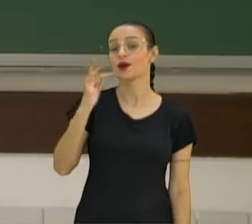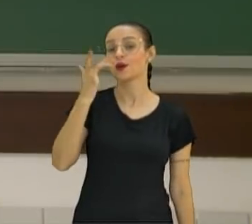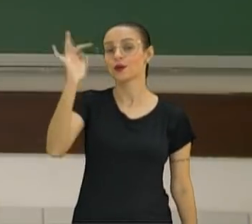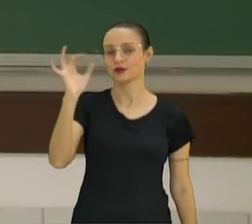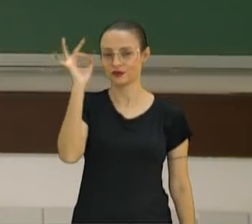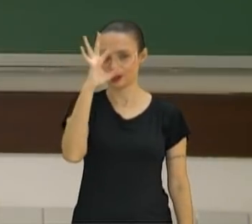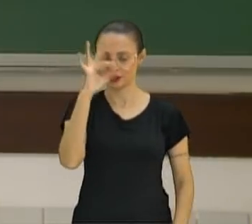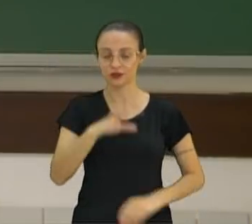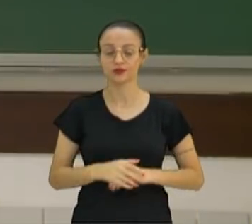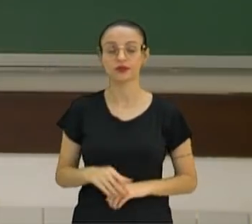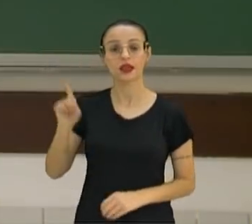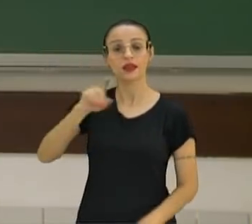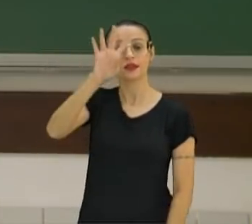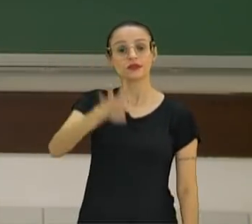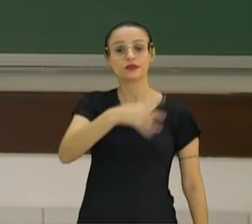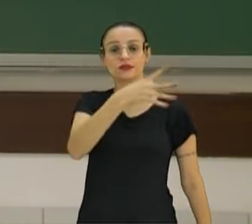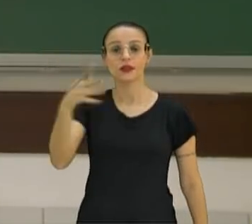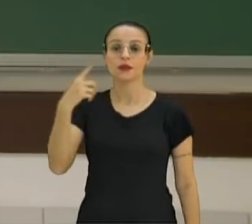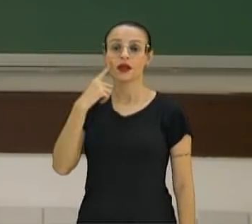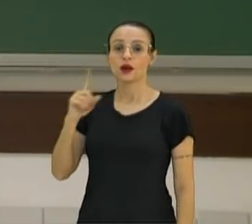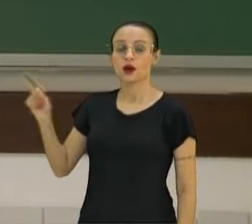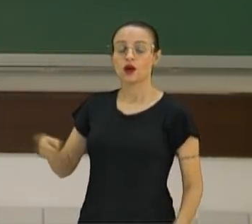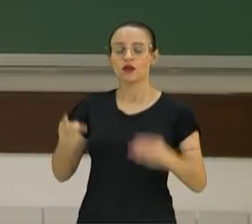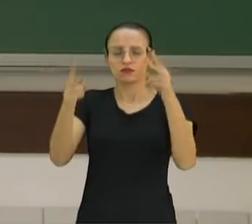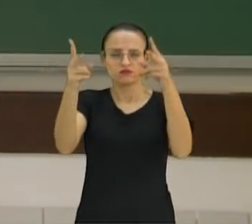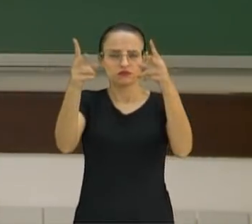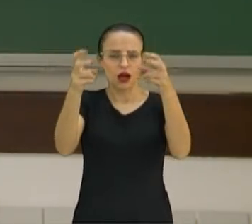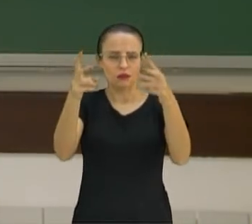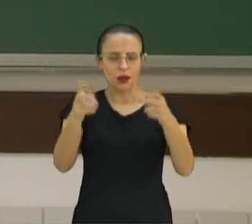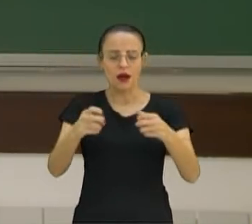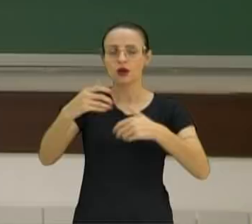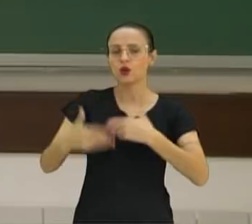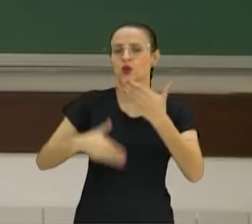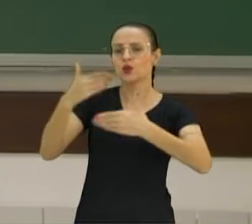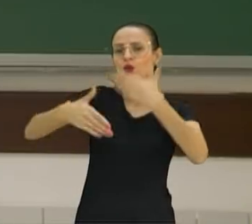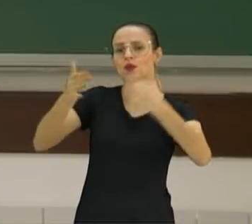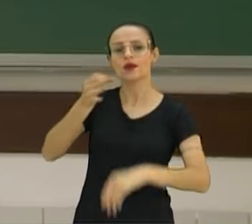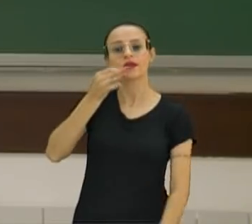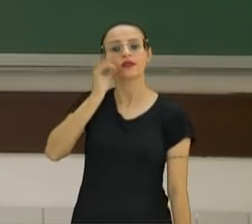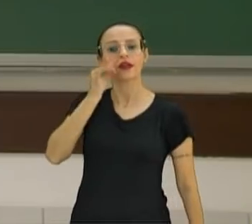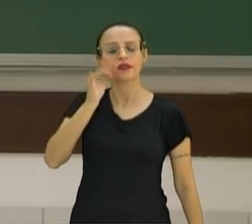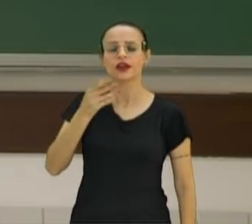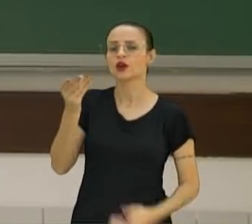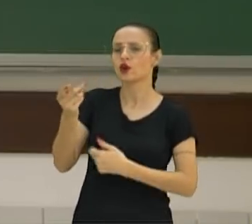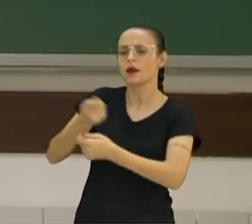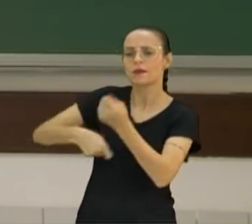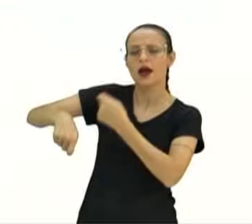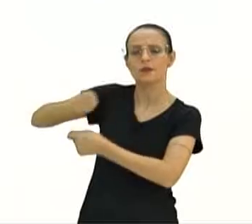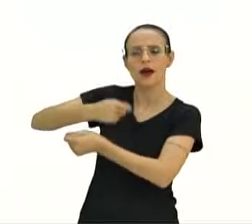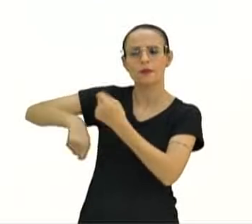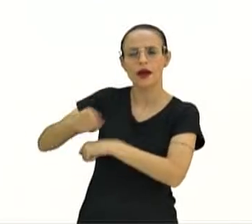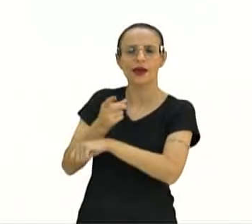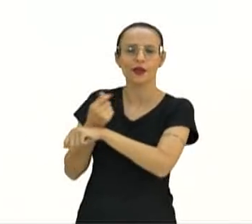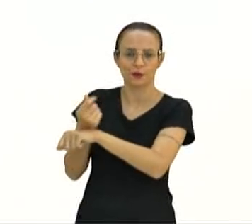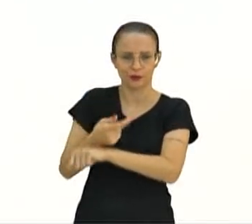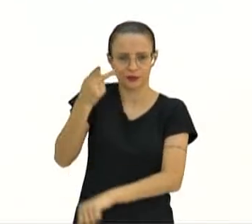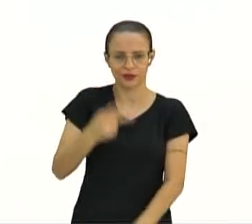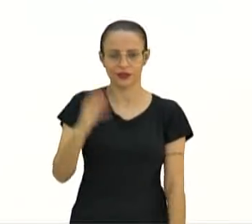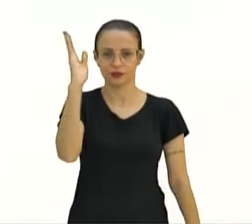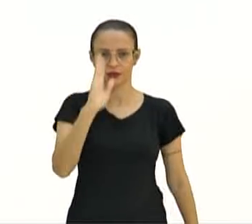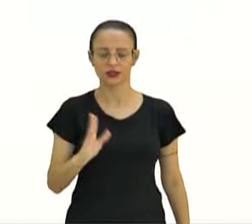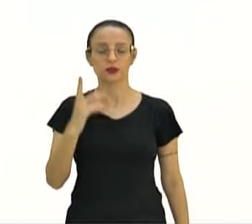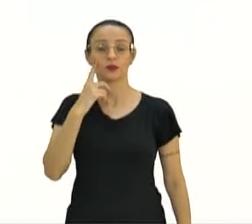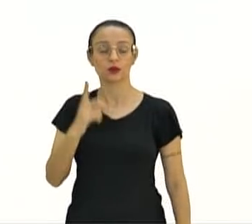a gente perceber a evolução do café na nossa balança comercial. Então vejam aqui comigo,